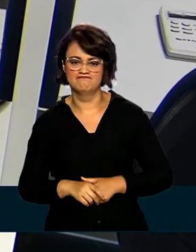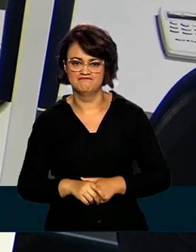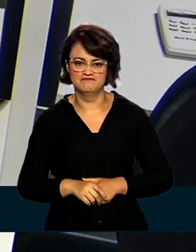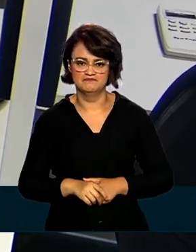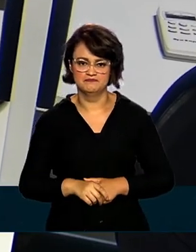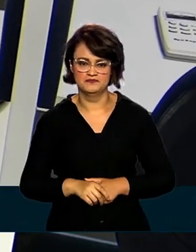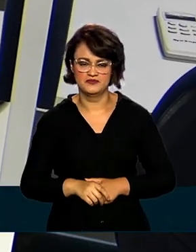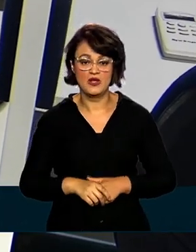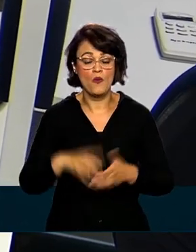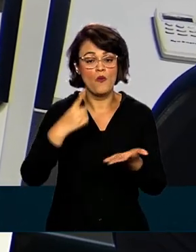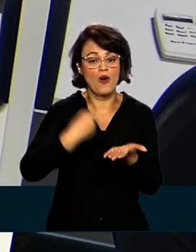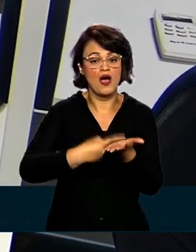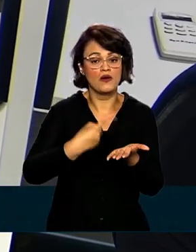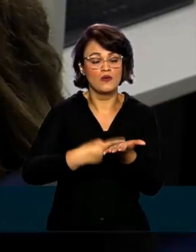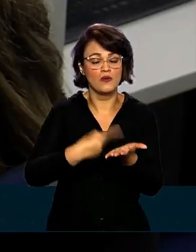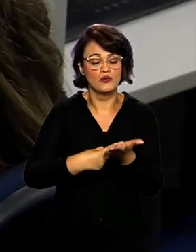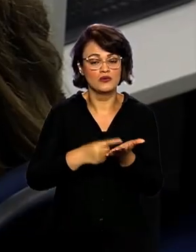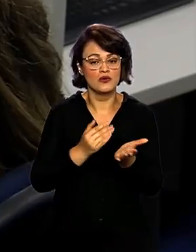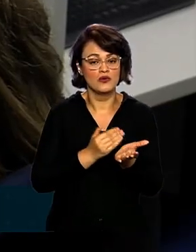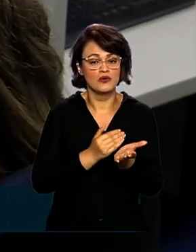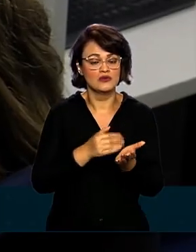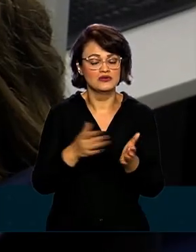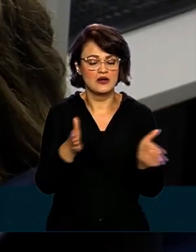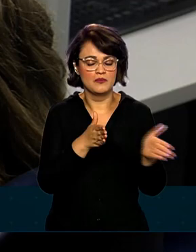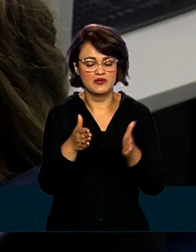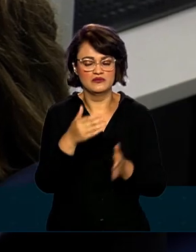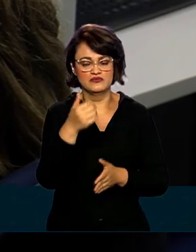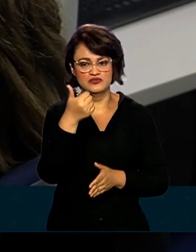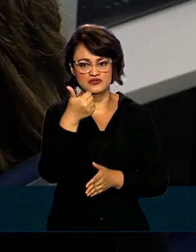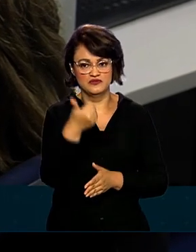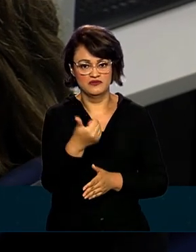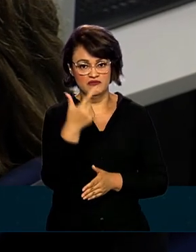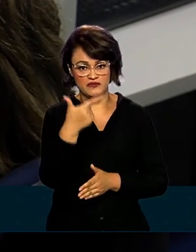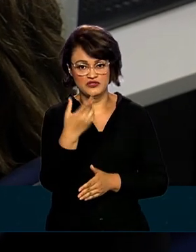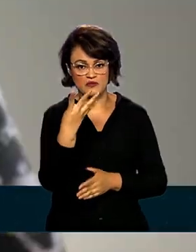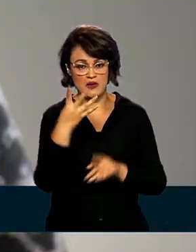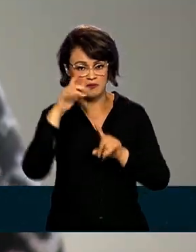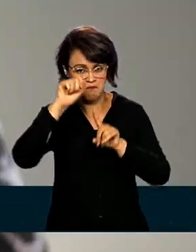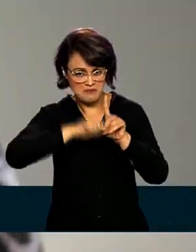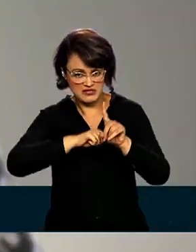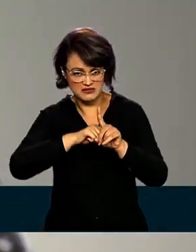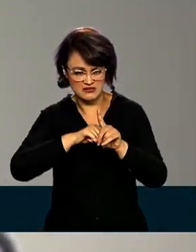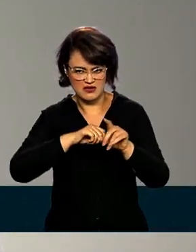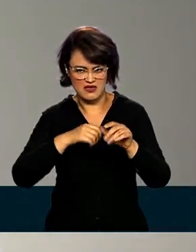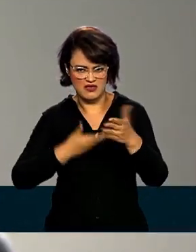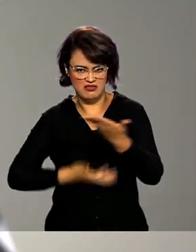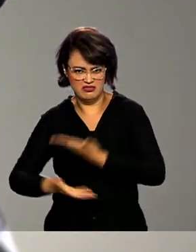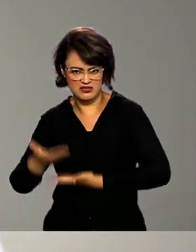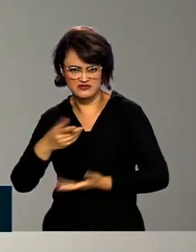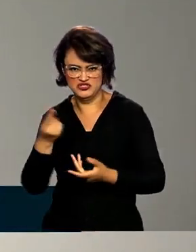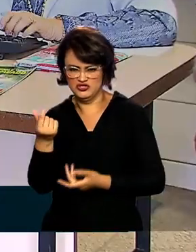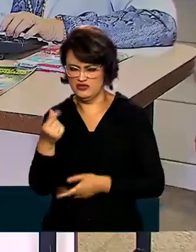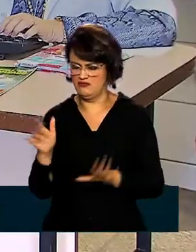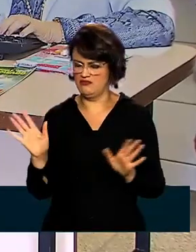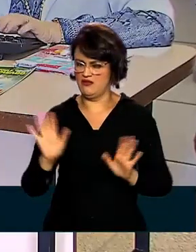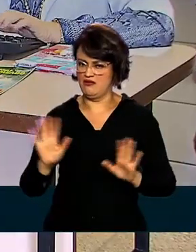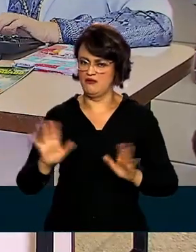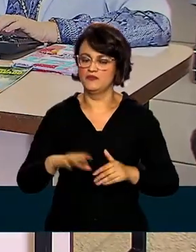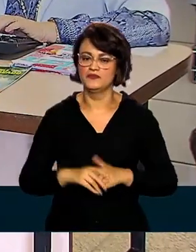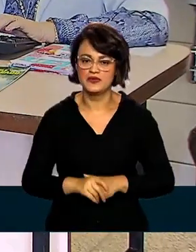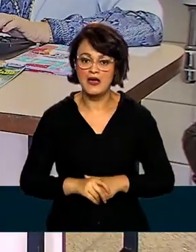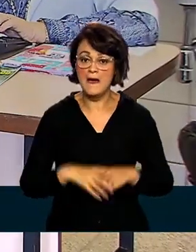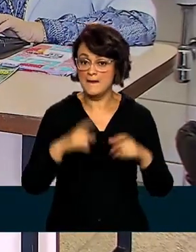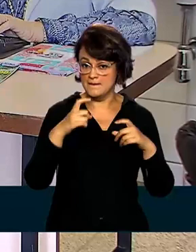acordo terá vigência de 24 meses e não prevê a transferência de recursos financeiros. Os